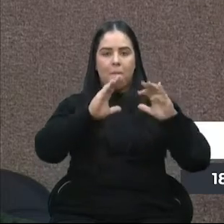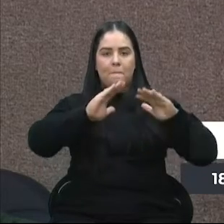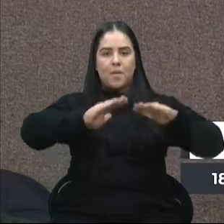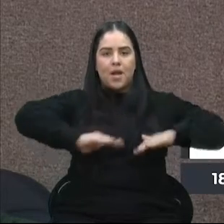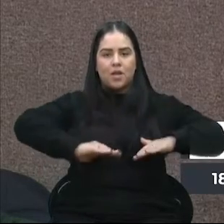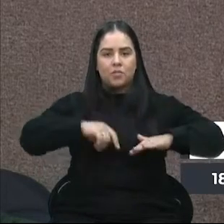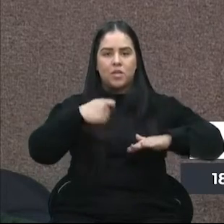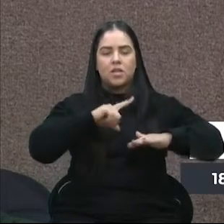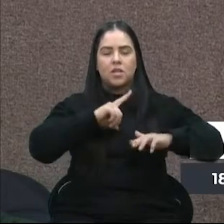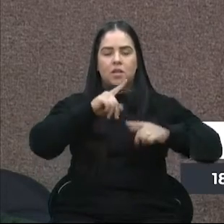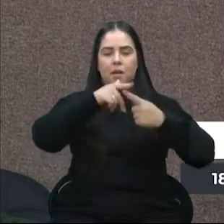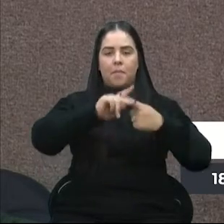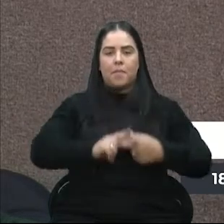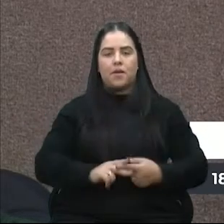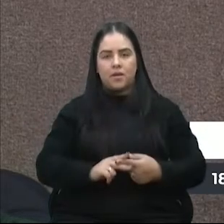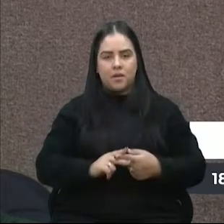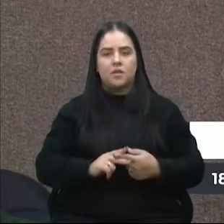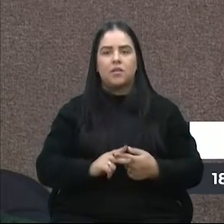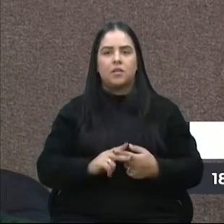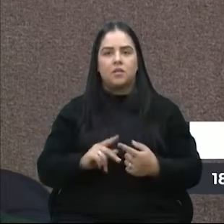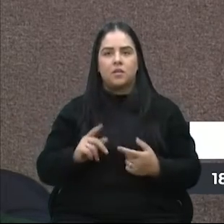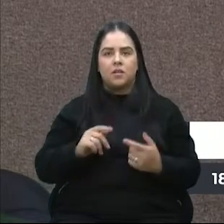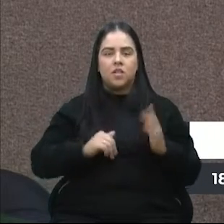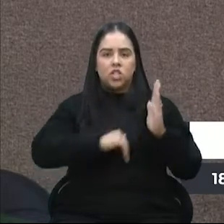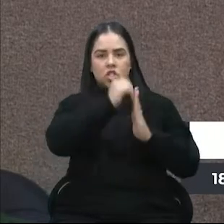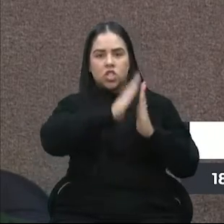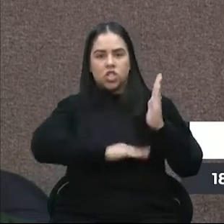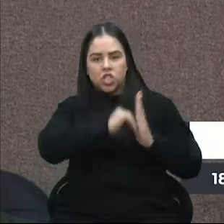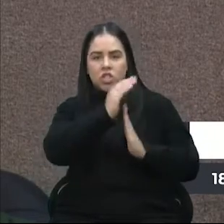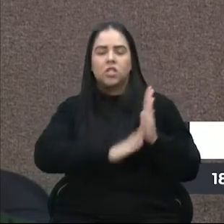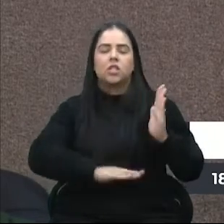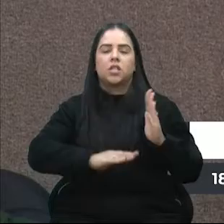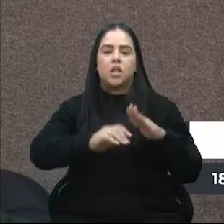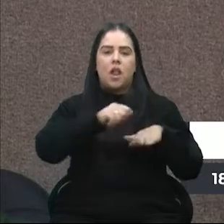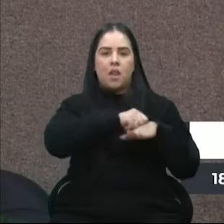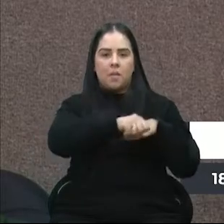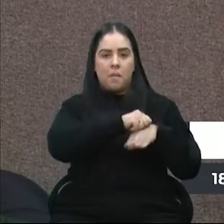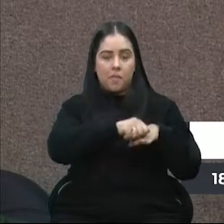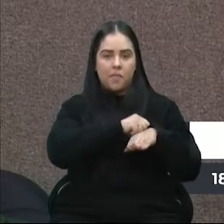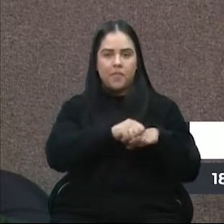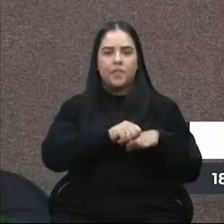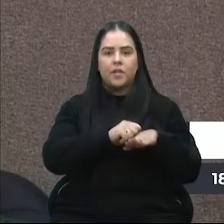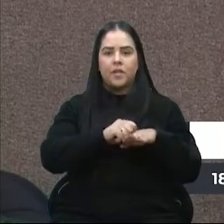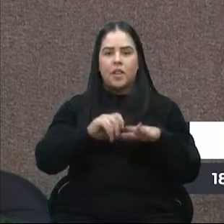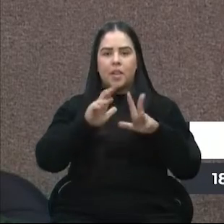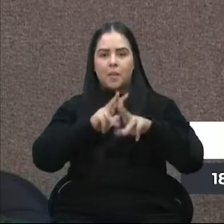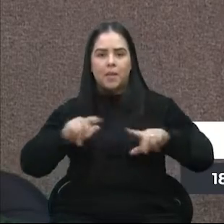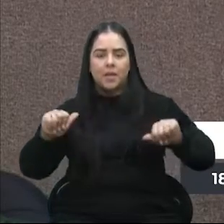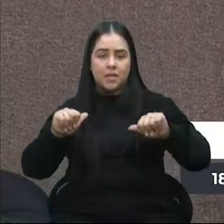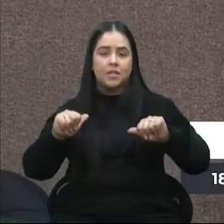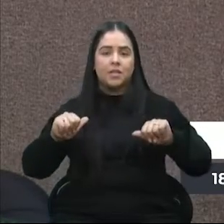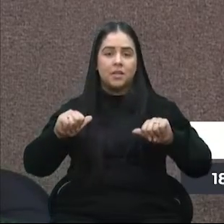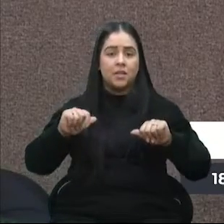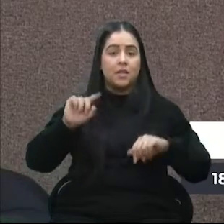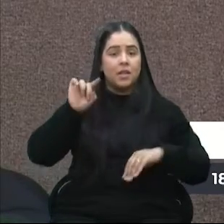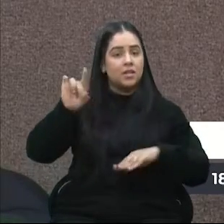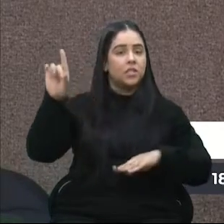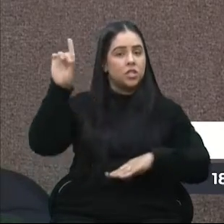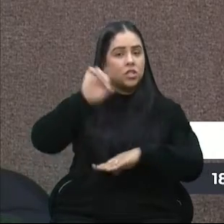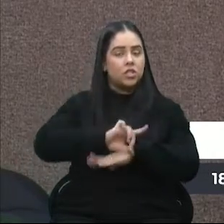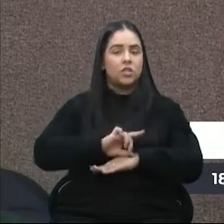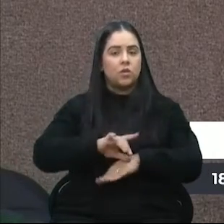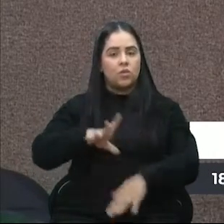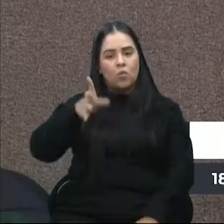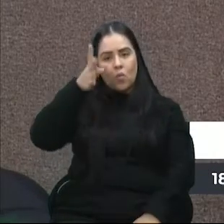de preparação, preparação de tinta automotiva, chapeação, estéticas, lavagens. E nesse dia,